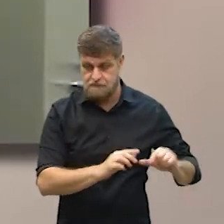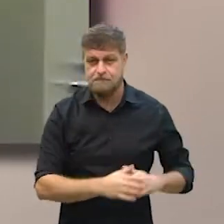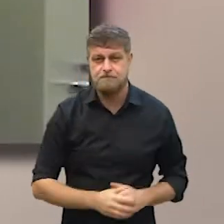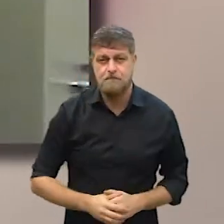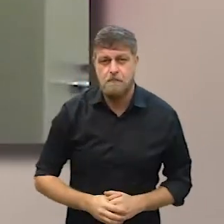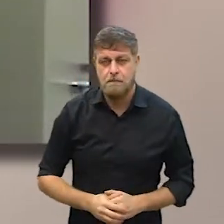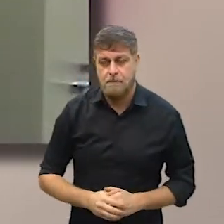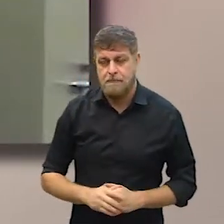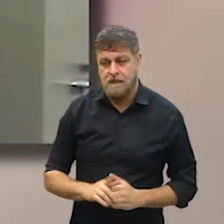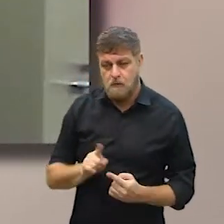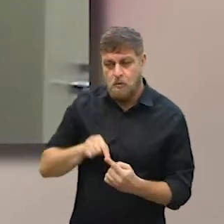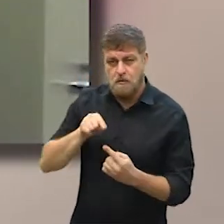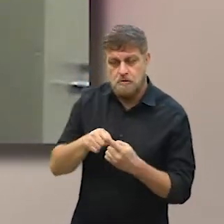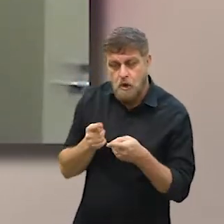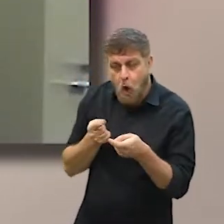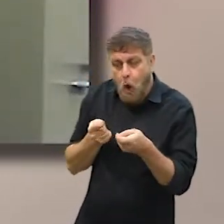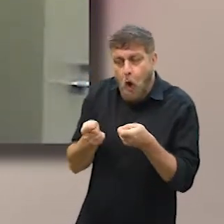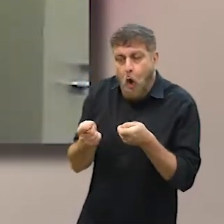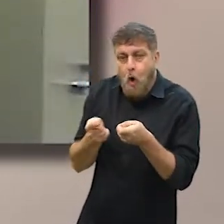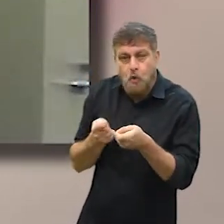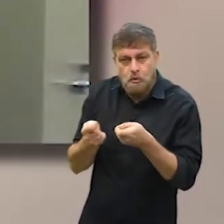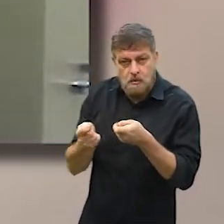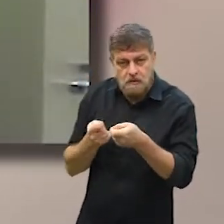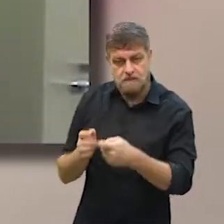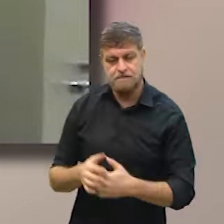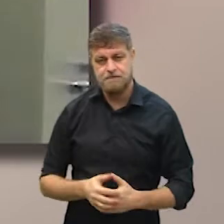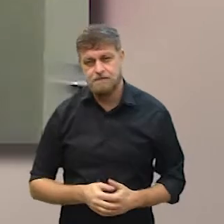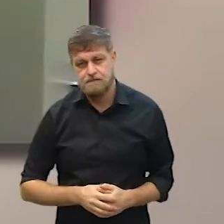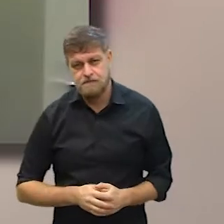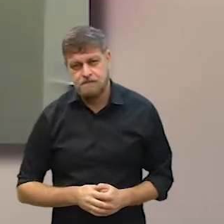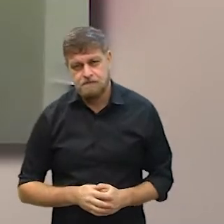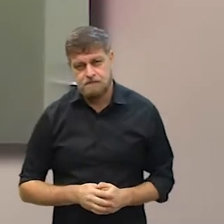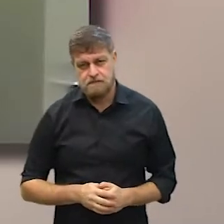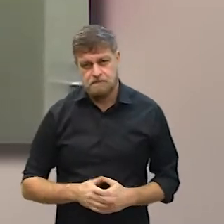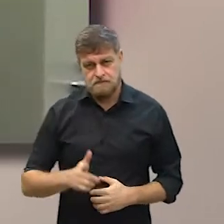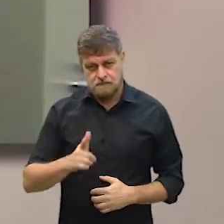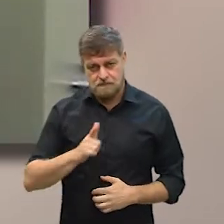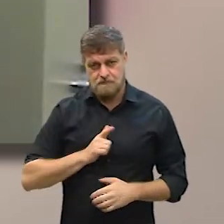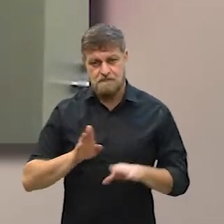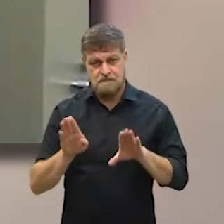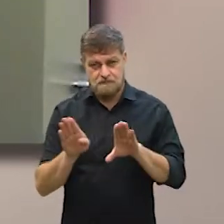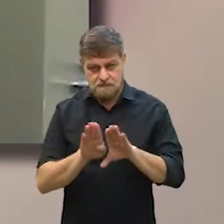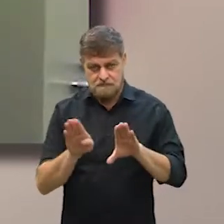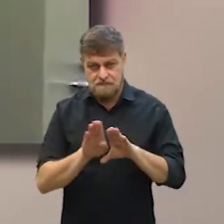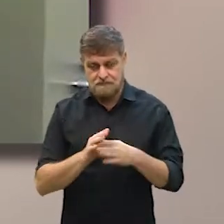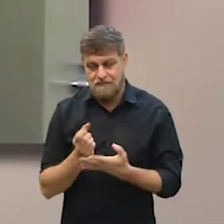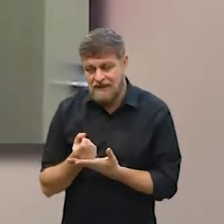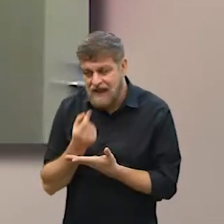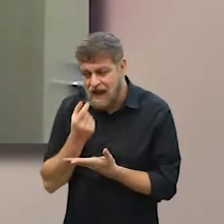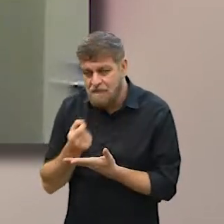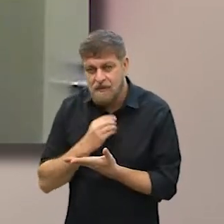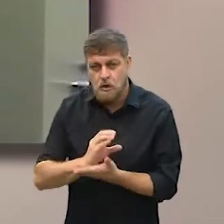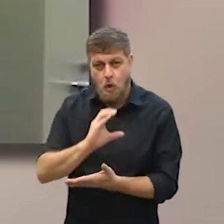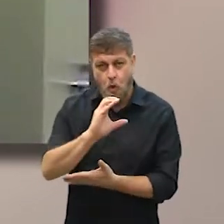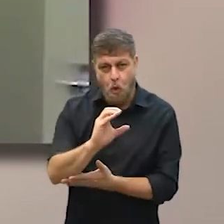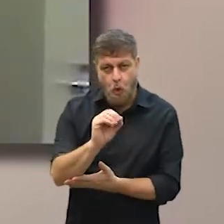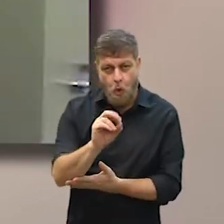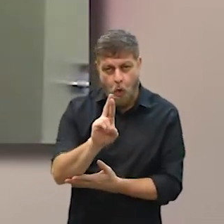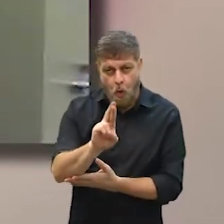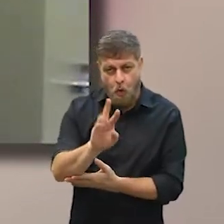imun e a controlar a esse processo então a gente também acaba usando o e